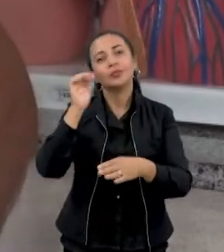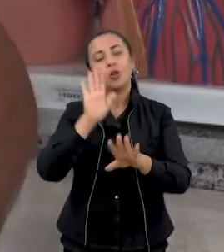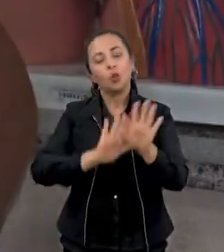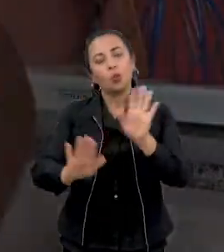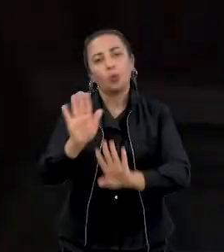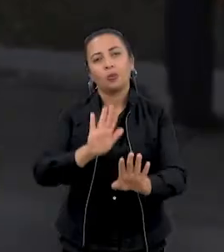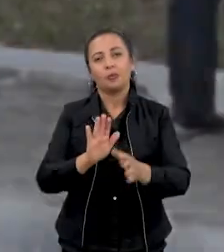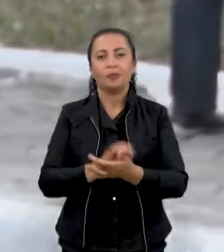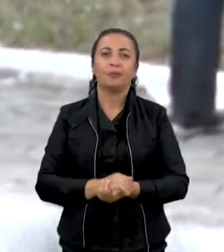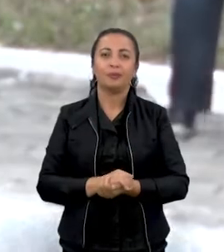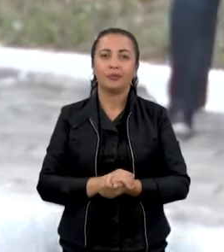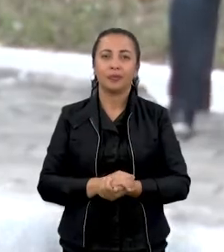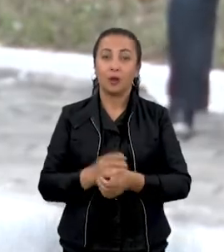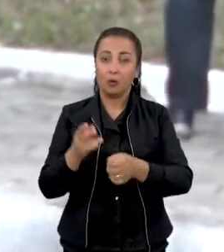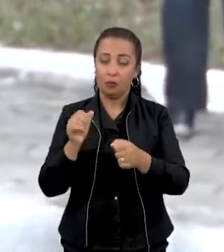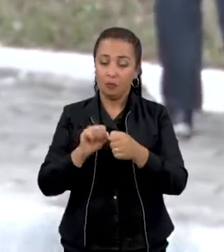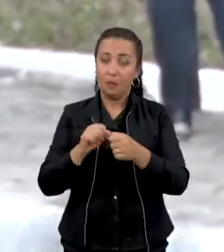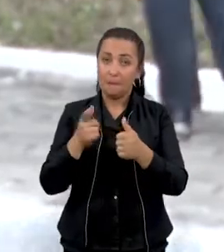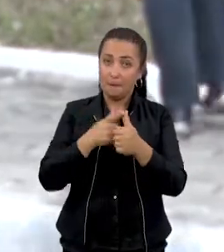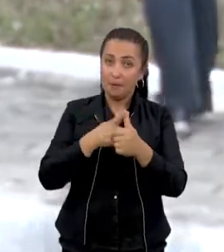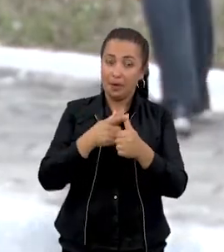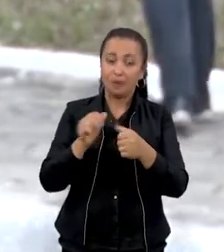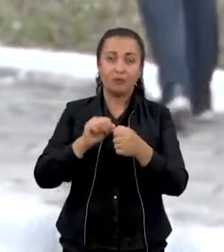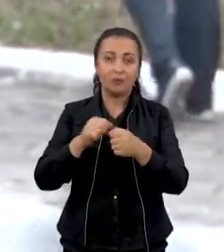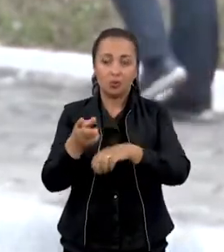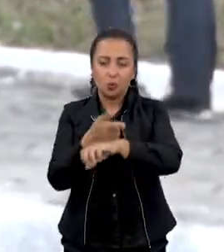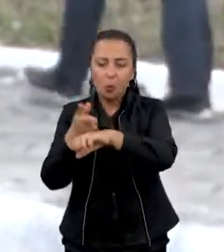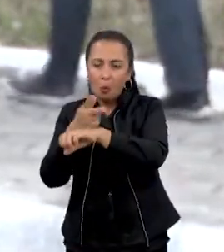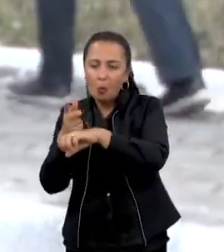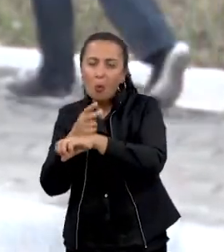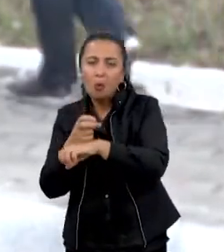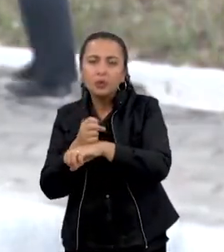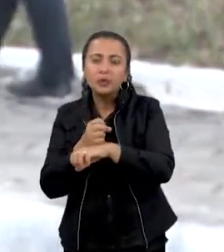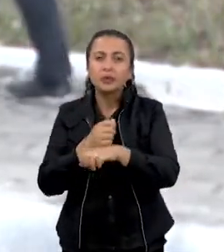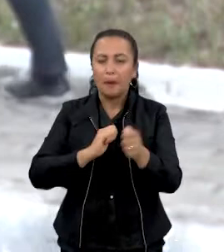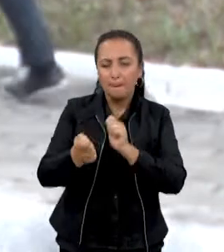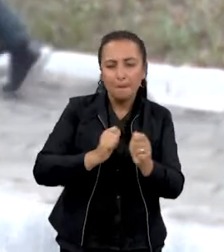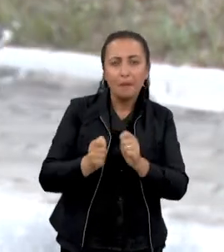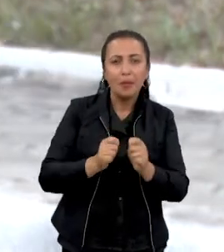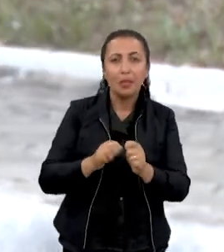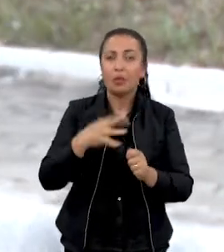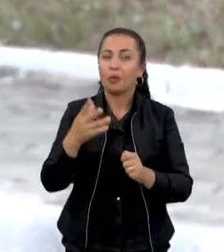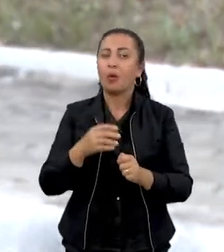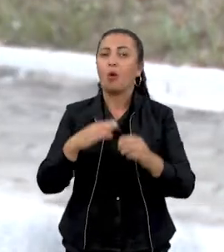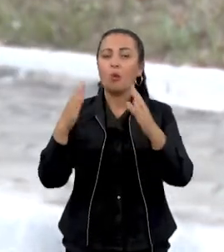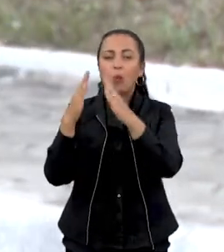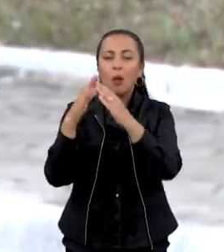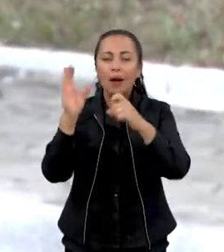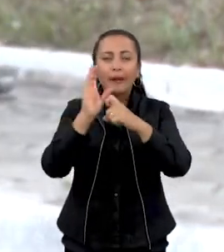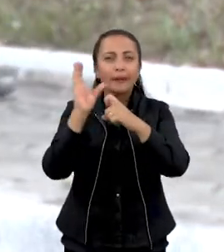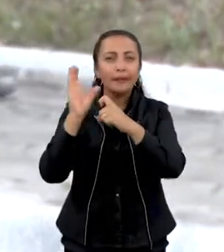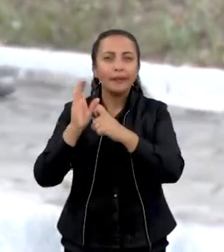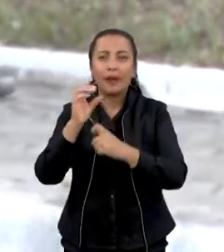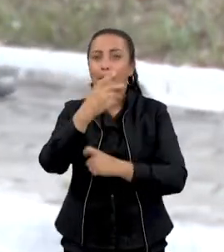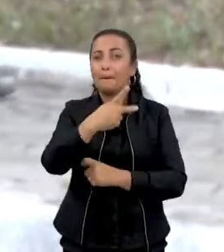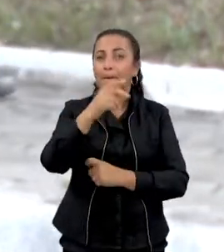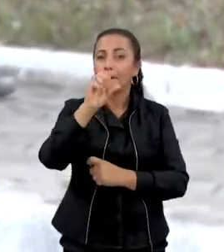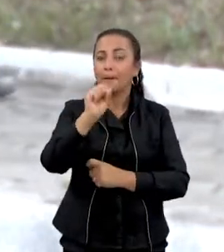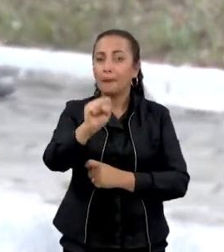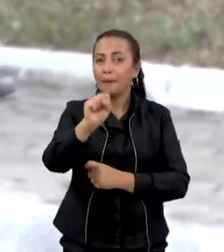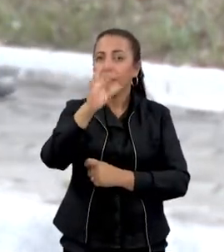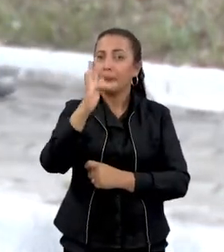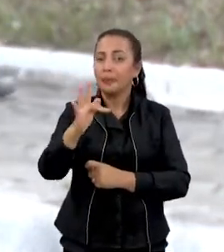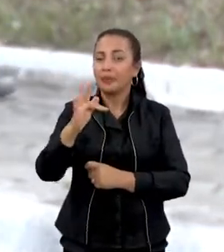nesse atendimento. Primeiro eu fiz uma busca ativa pelo município a fim de descobrir a quantidade de PSFs que o município dispõe, sendo